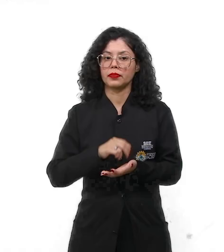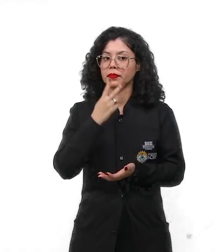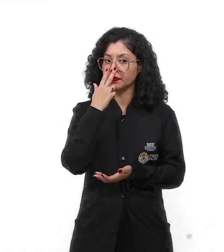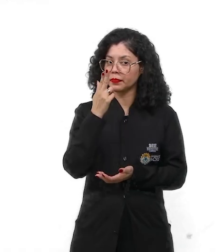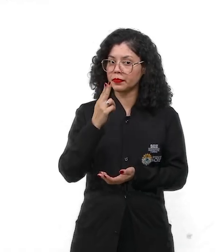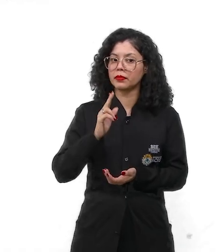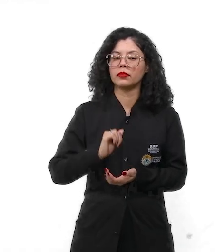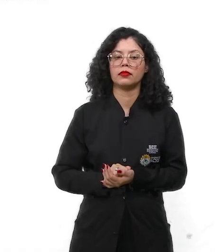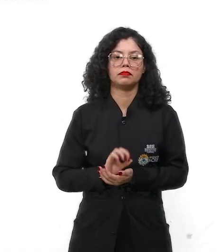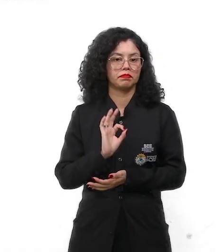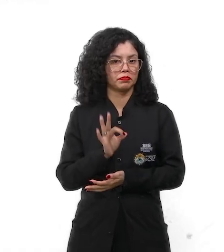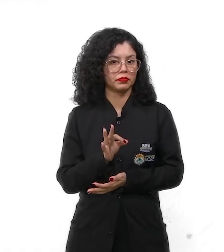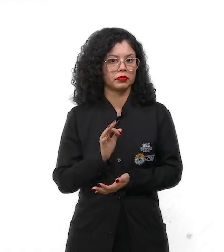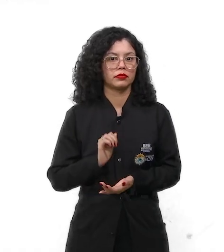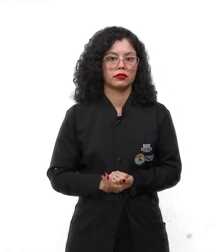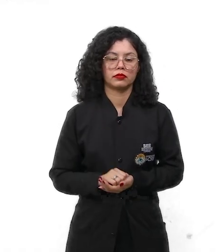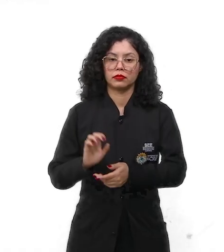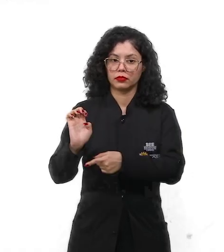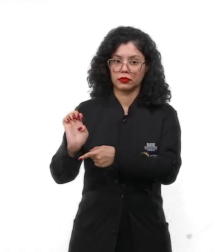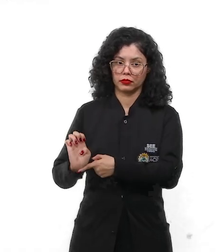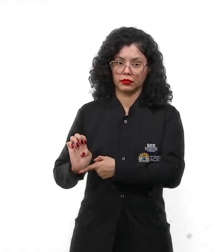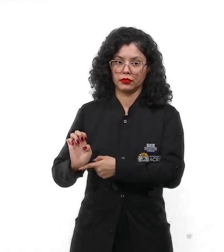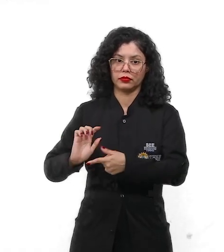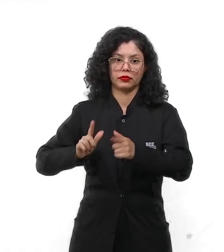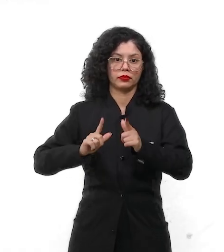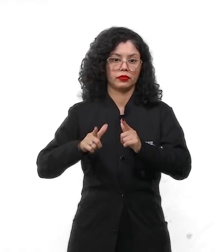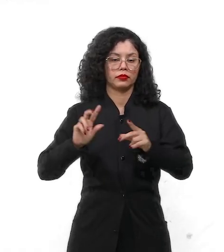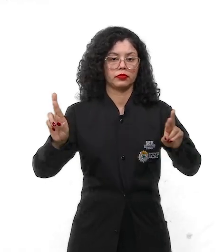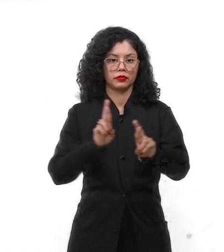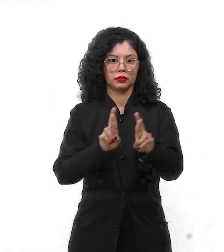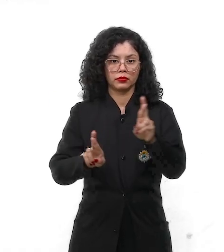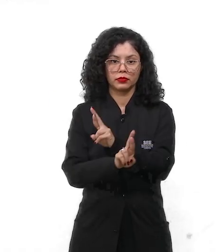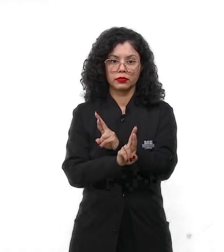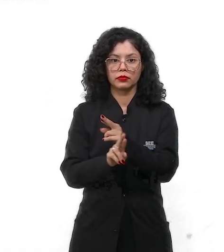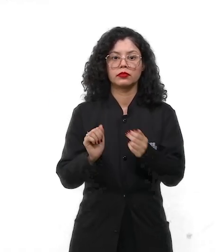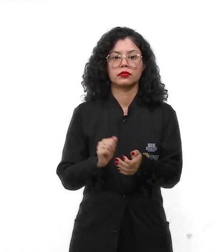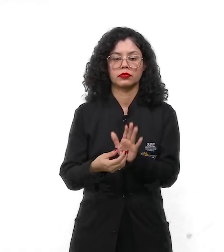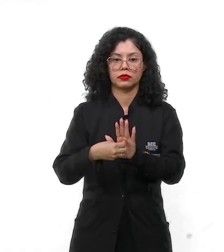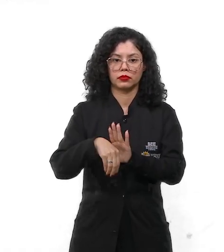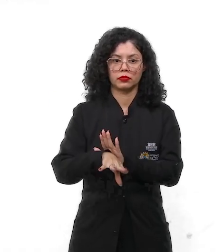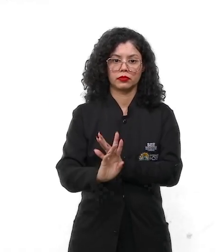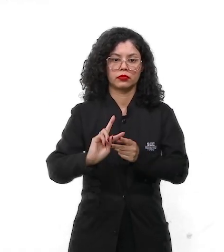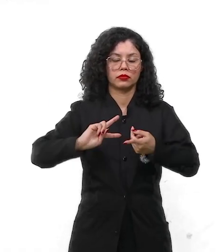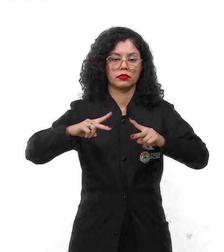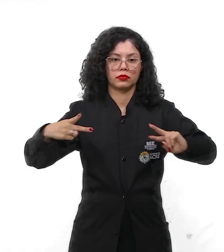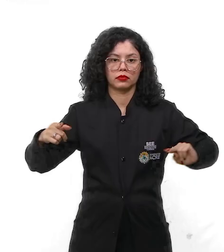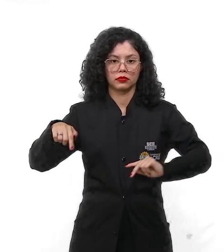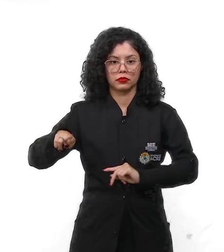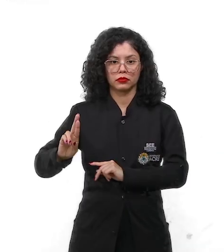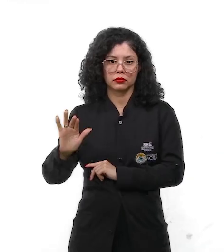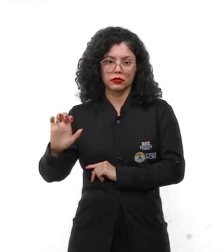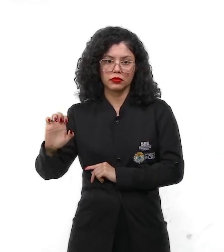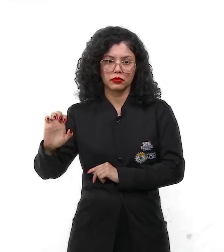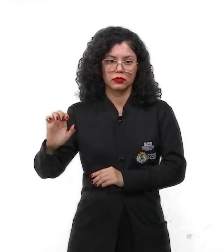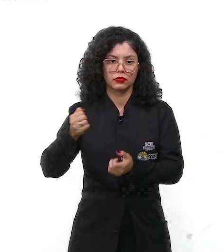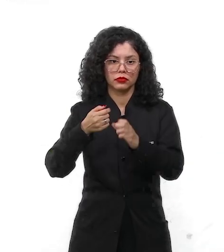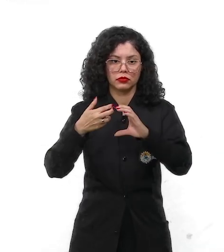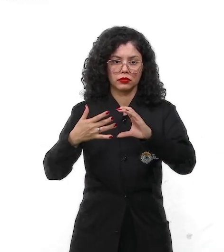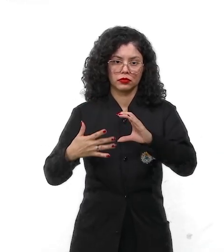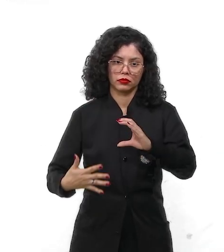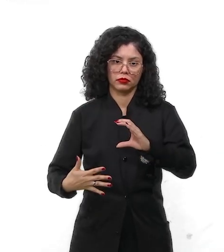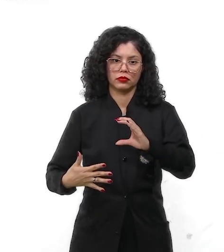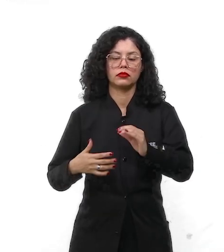está correta. Letra E. Está associado com transferência de genes entre espécies?